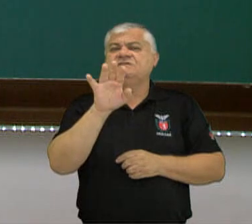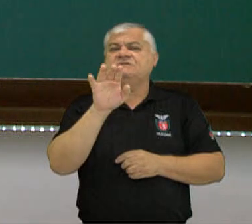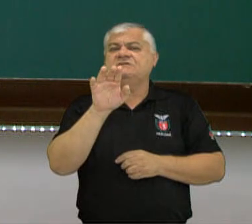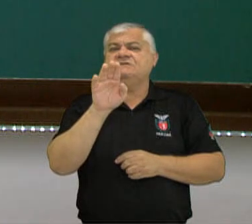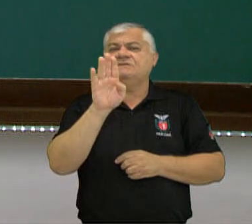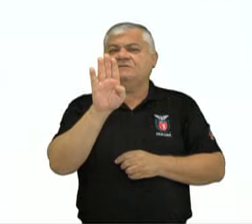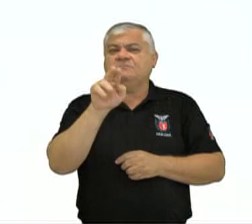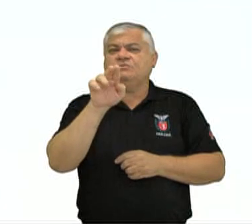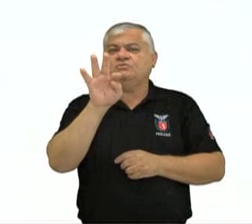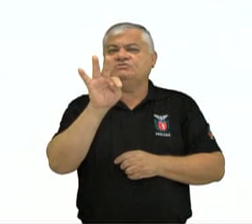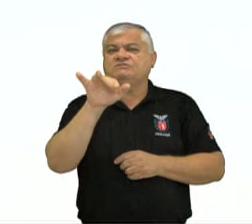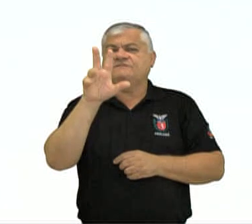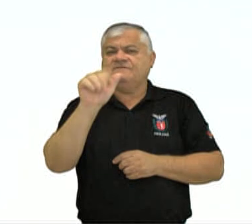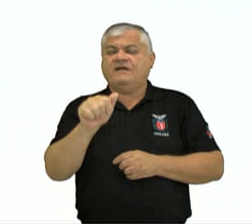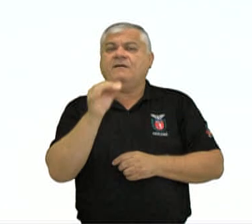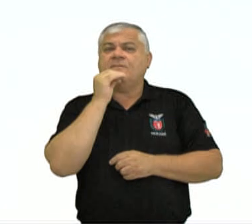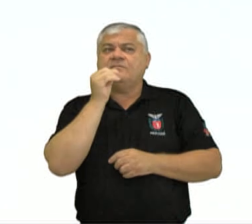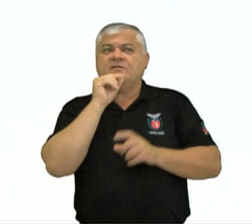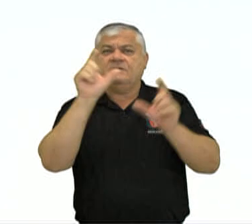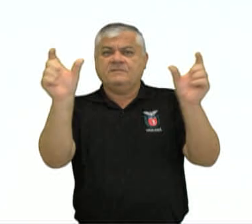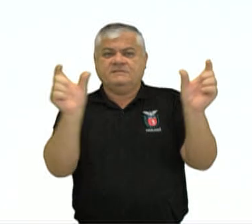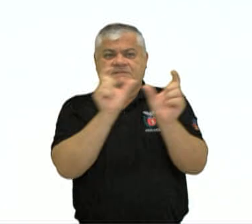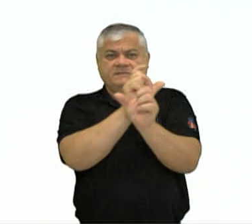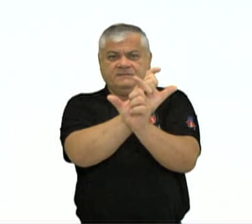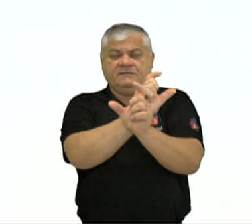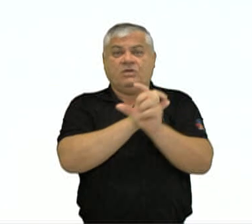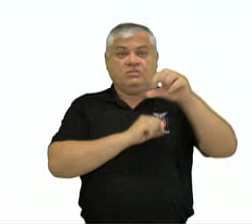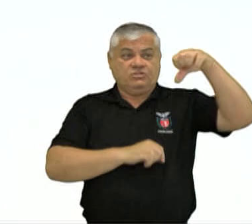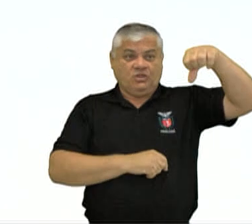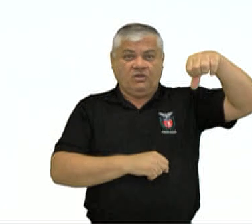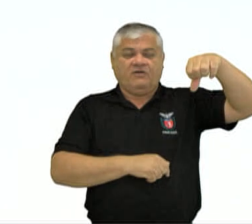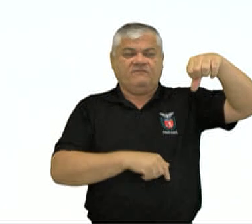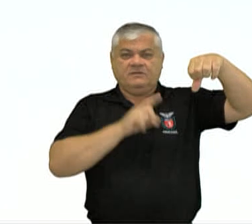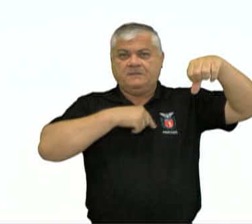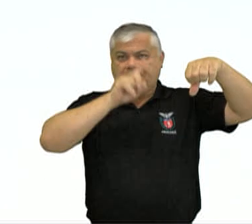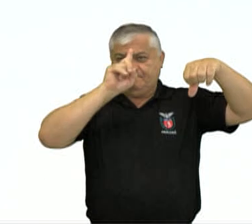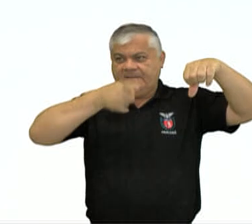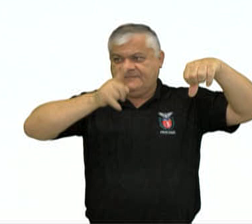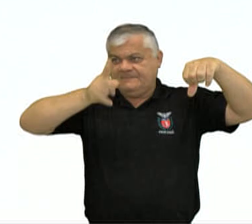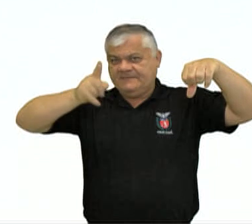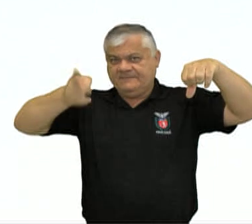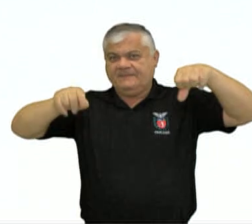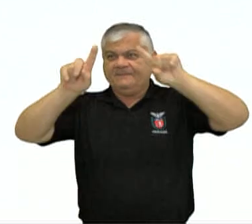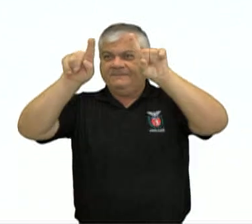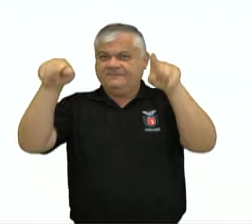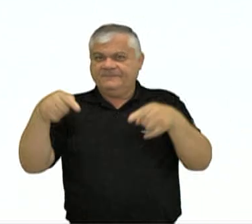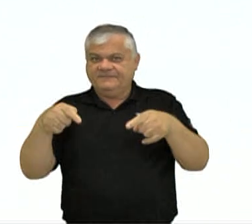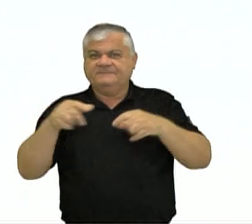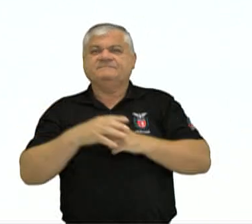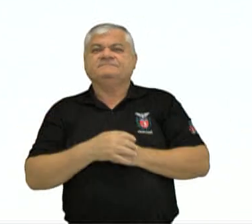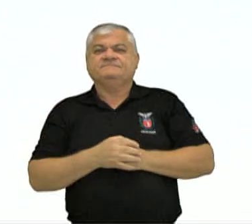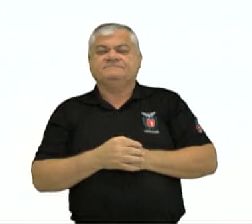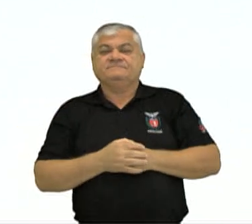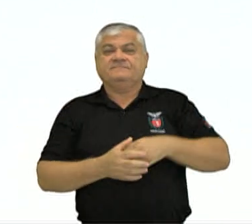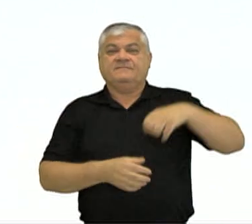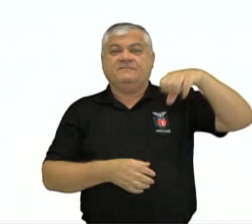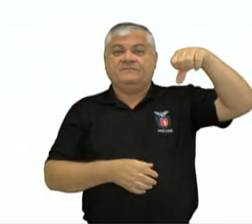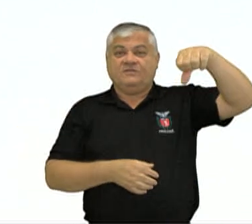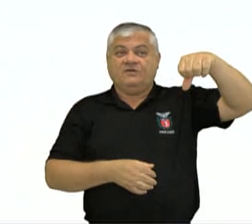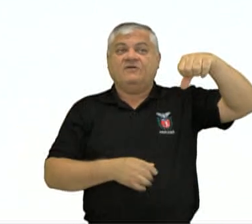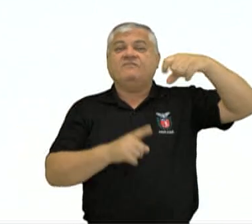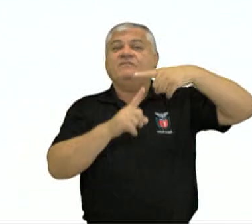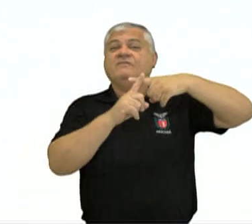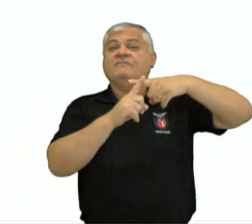aqui uma multiplicação. O menos 9 vai ser distribuído pelos números de dentro do parênteses. Então, menos 9 vezes o